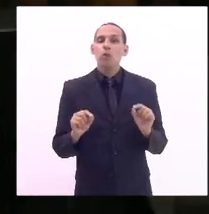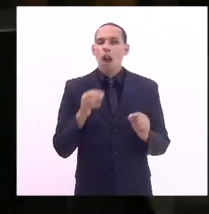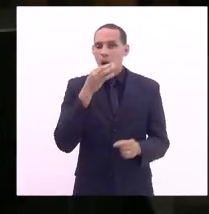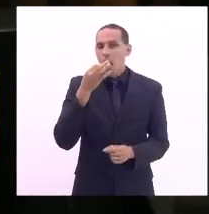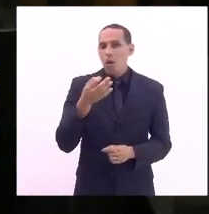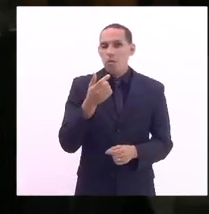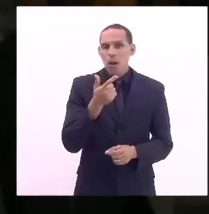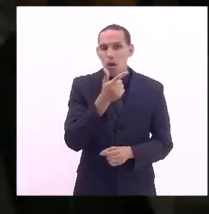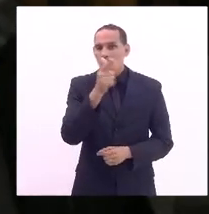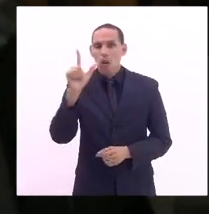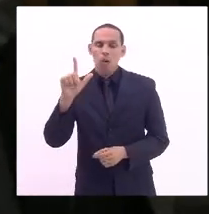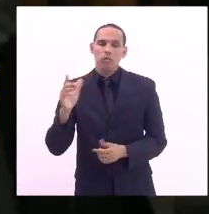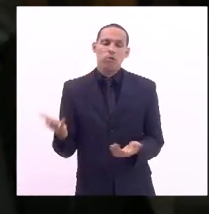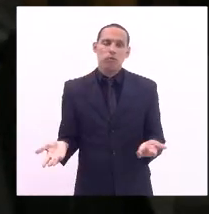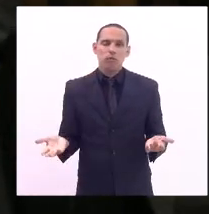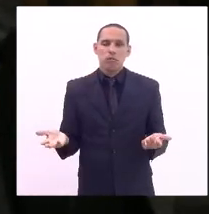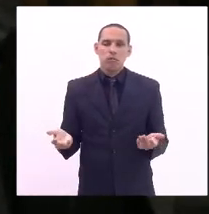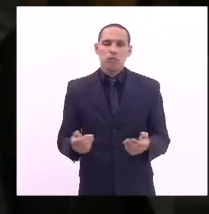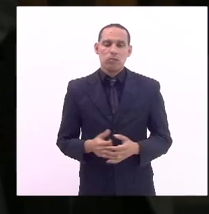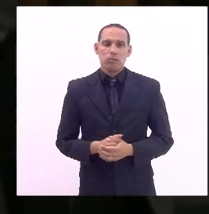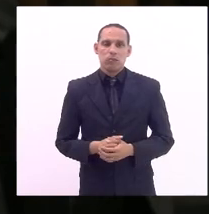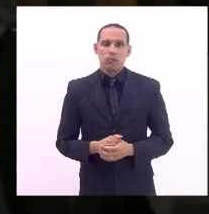opinião alheia.